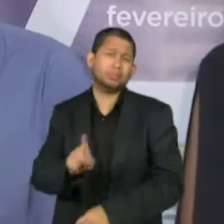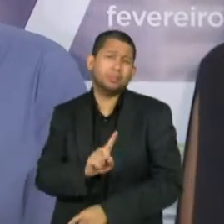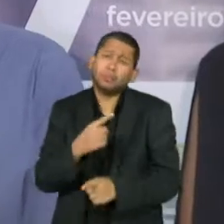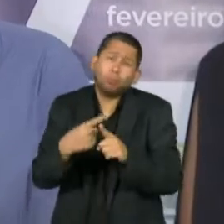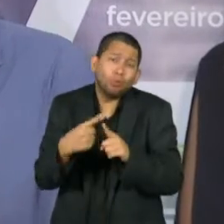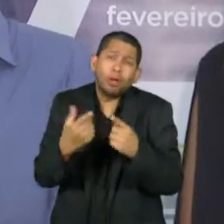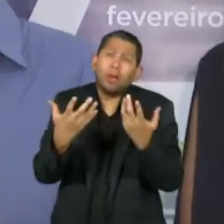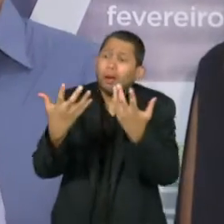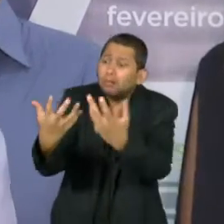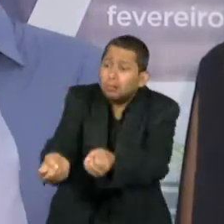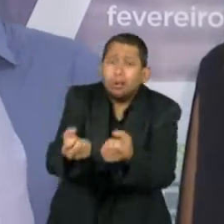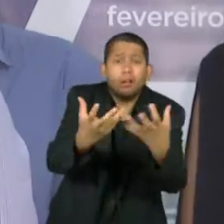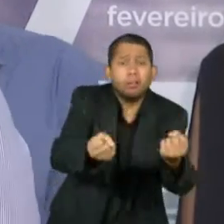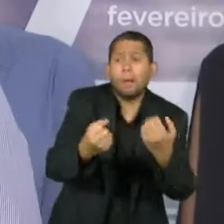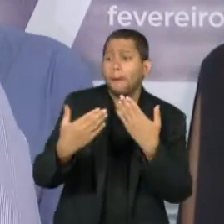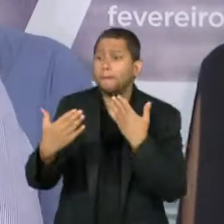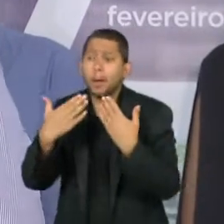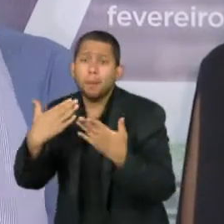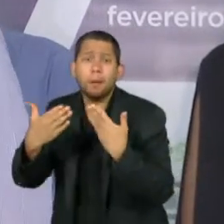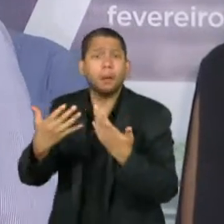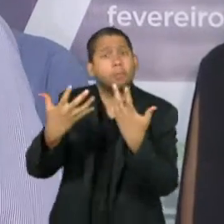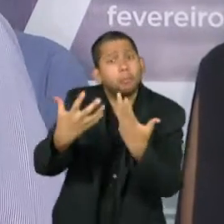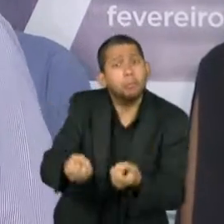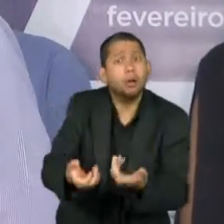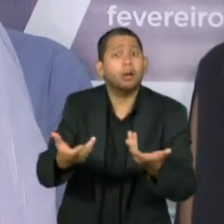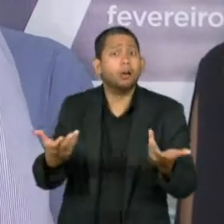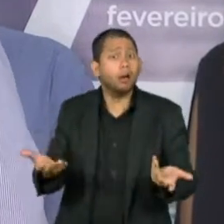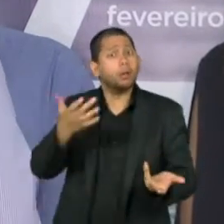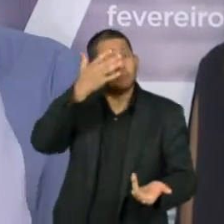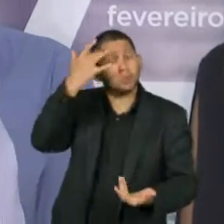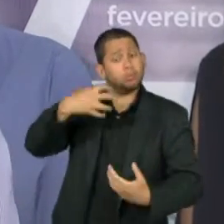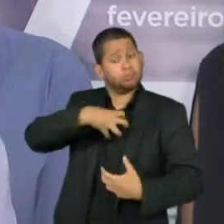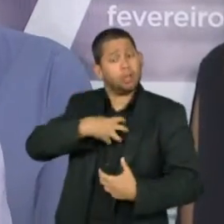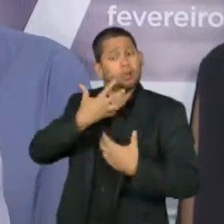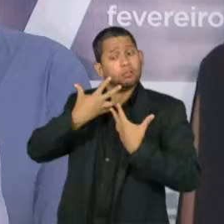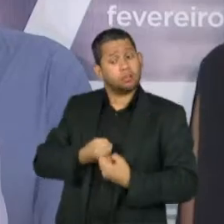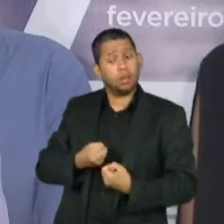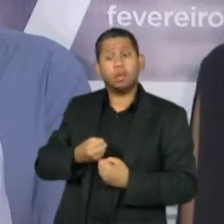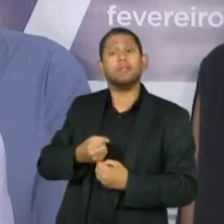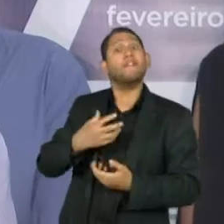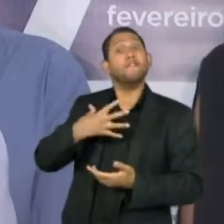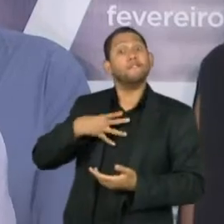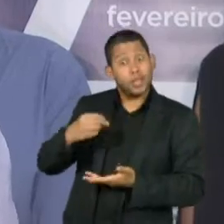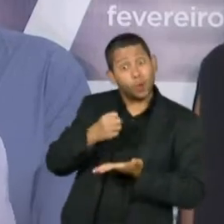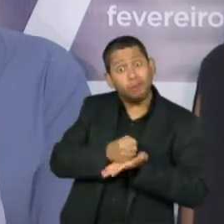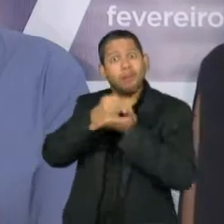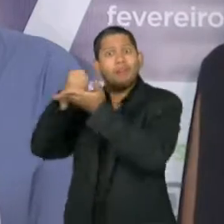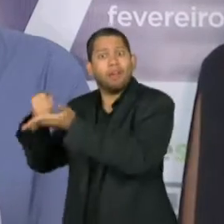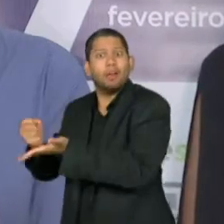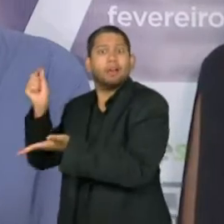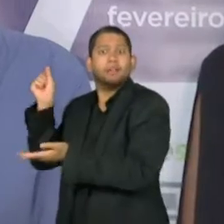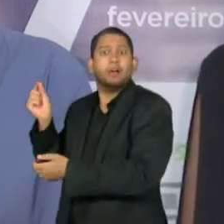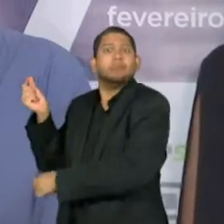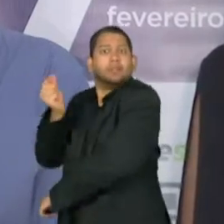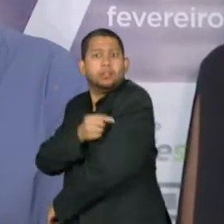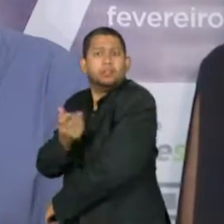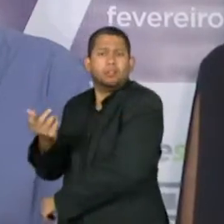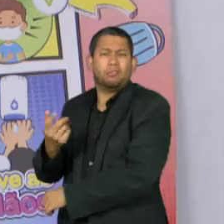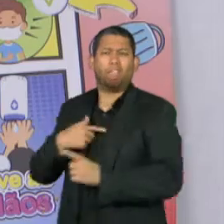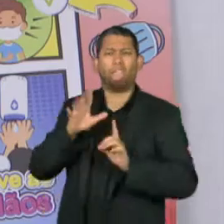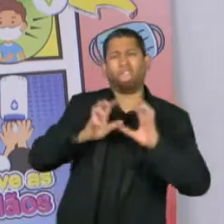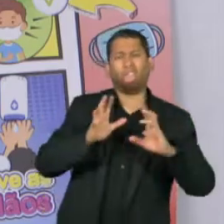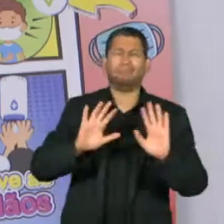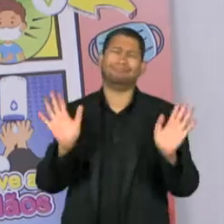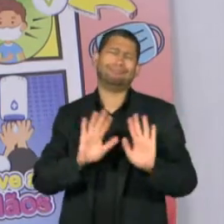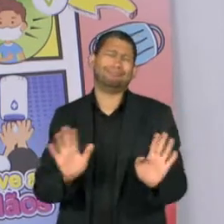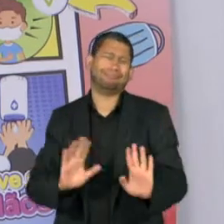através do convencimento, através de que as pessoas estão levando o seu filho para vacinar, Para que criar um ambiente desnecessário no momento?